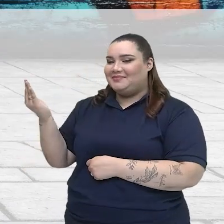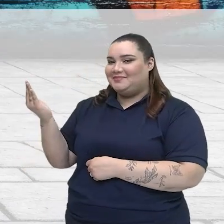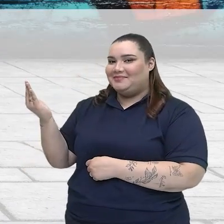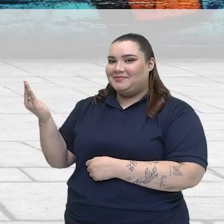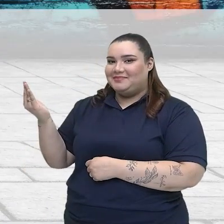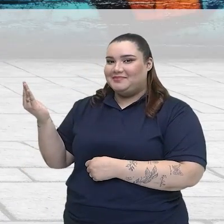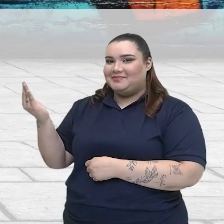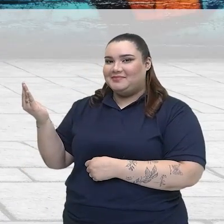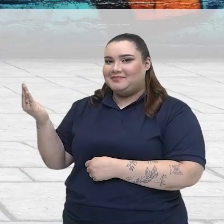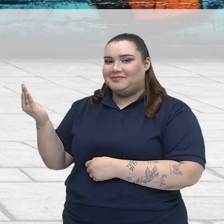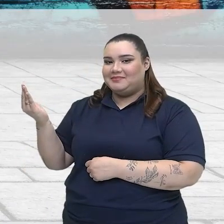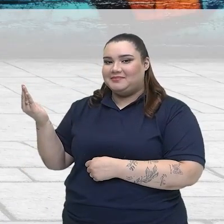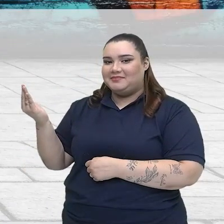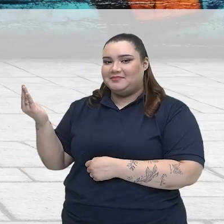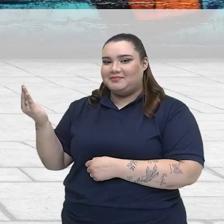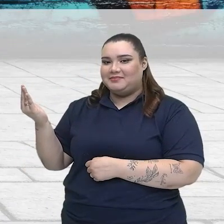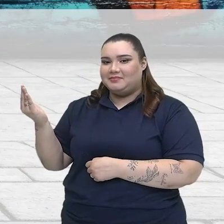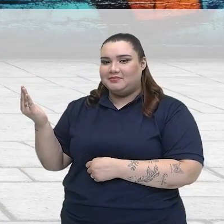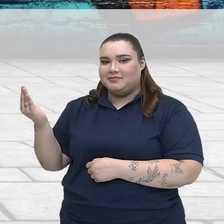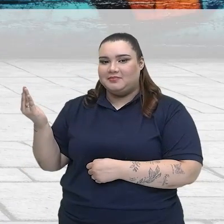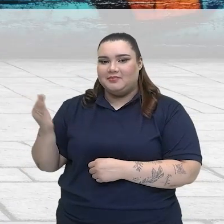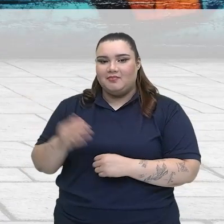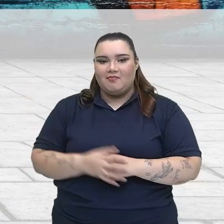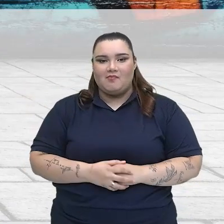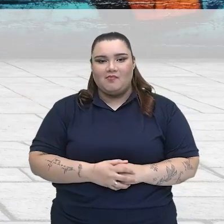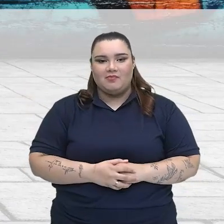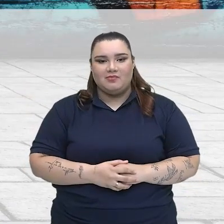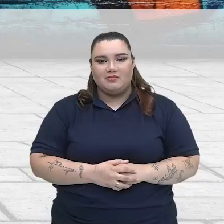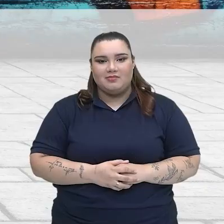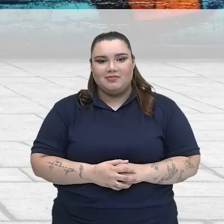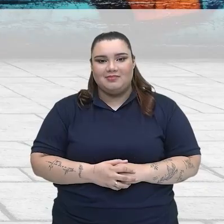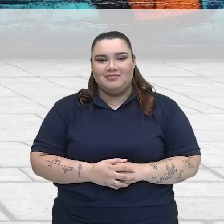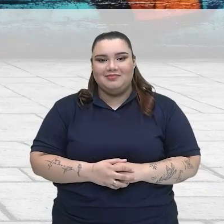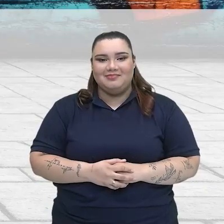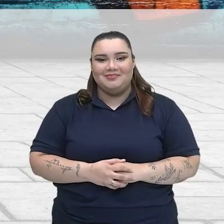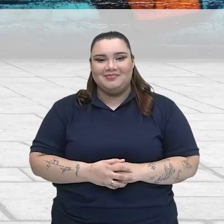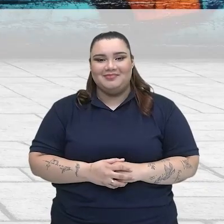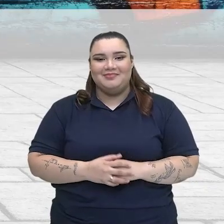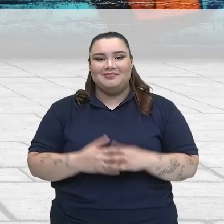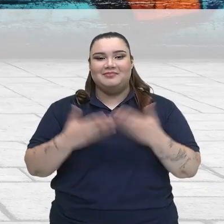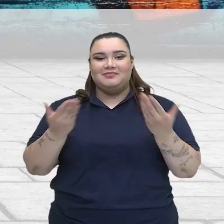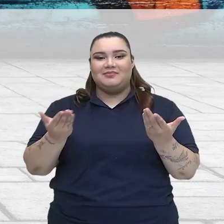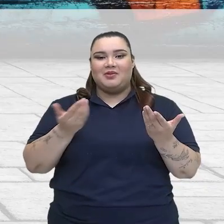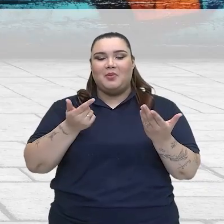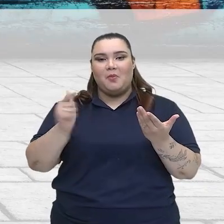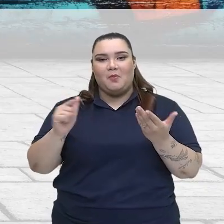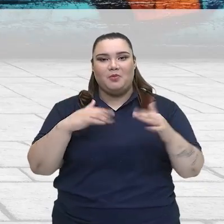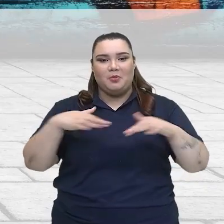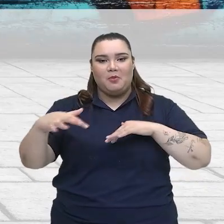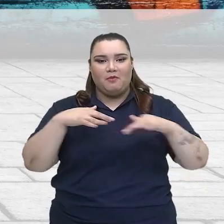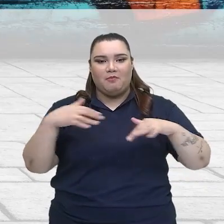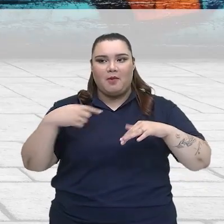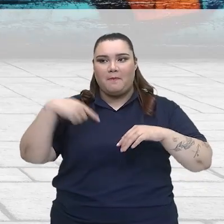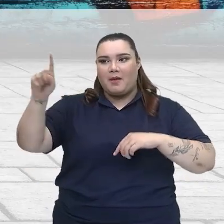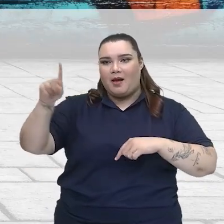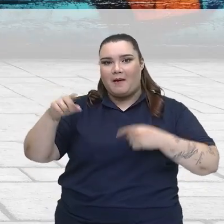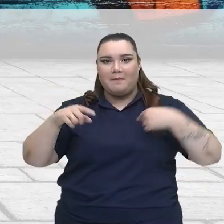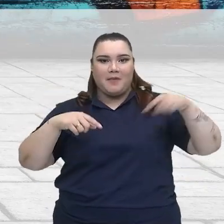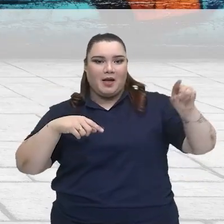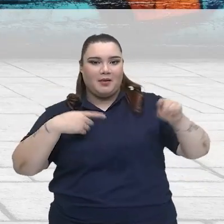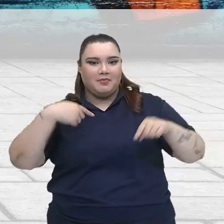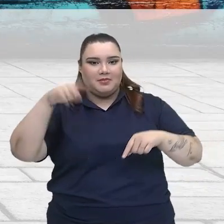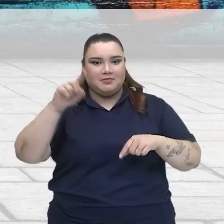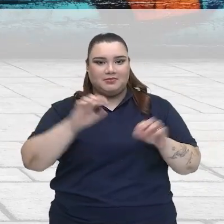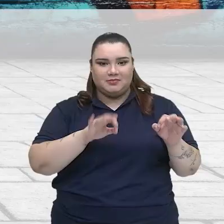cotovelos flexionados e o pulso para baixo. Locking. E o outro é